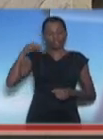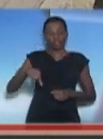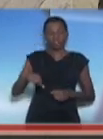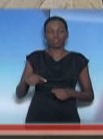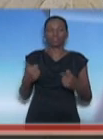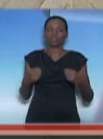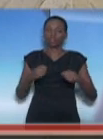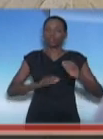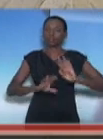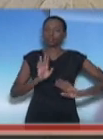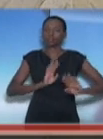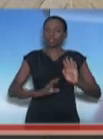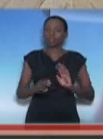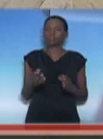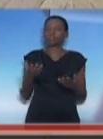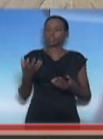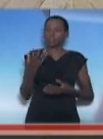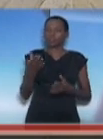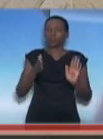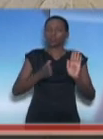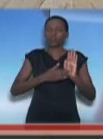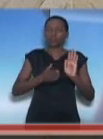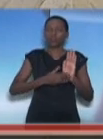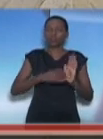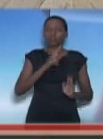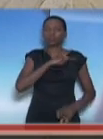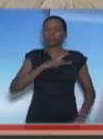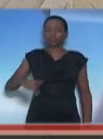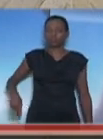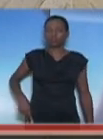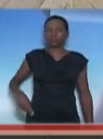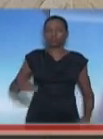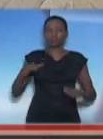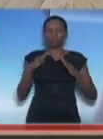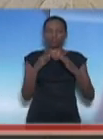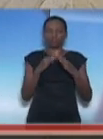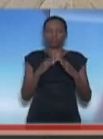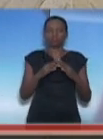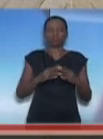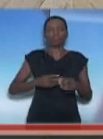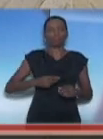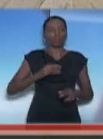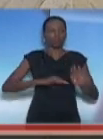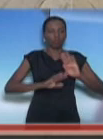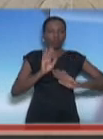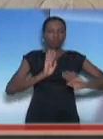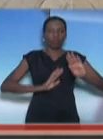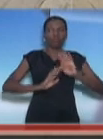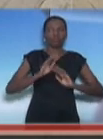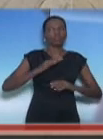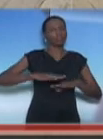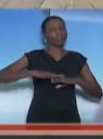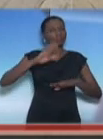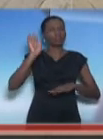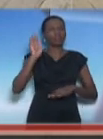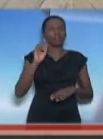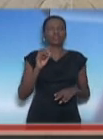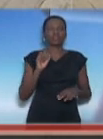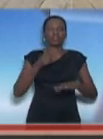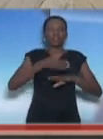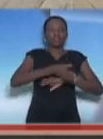senhora presidente, ao presidente da casa, um maior controle nos acessos da entrada da Assembleia Legislativa,